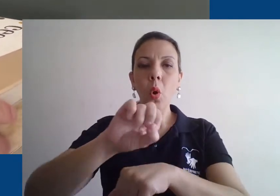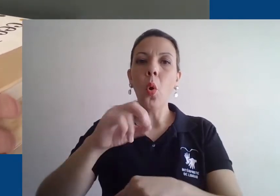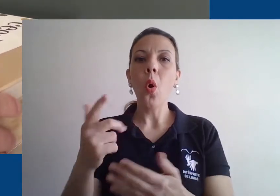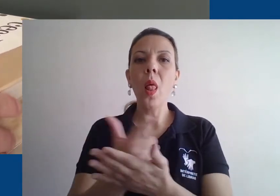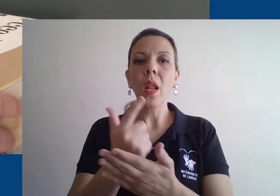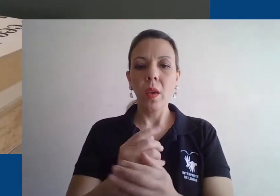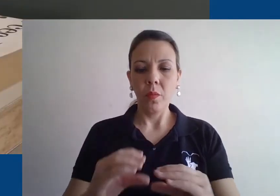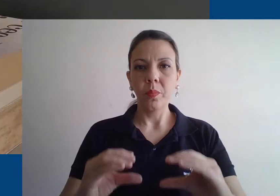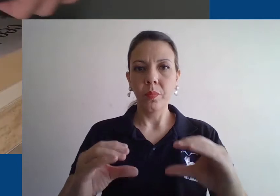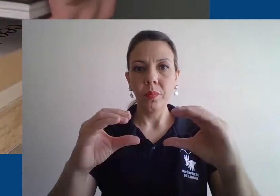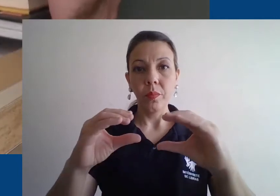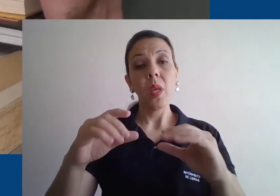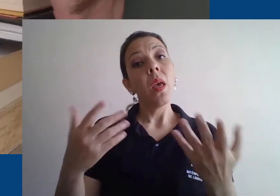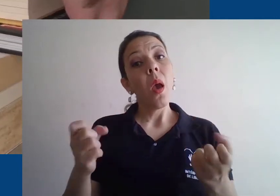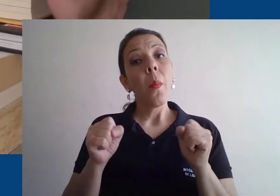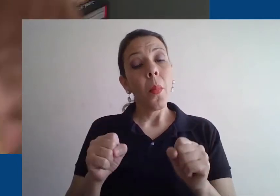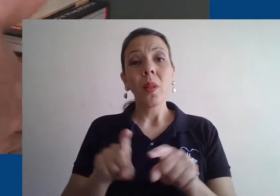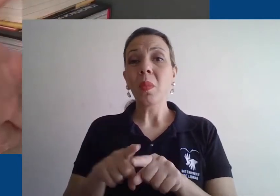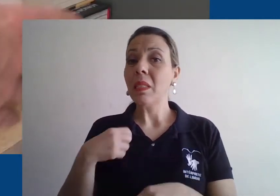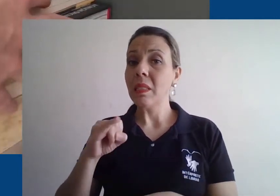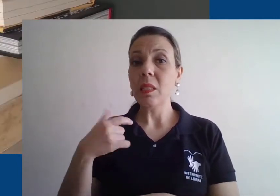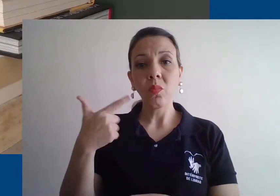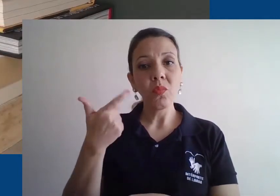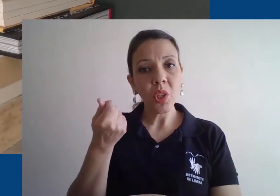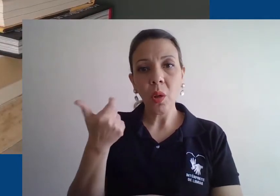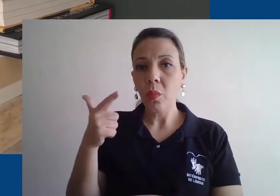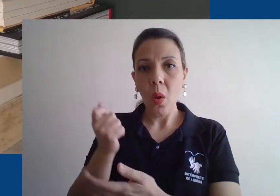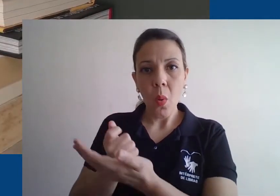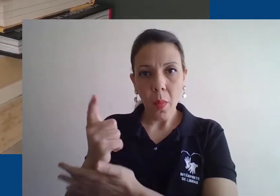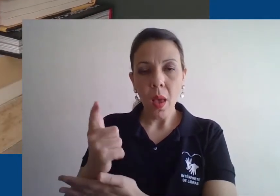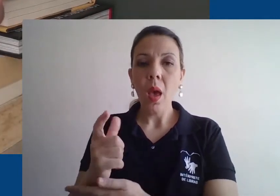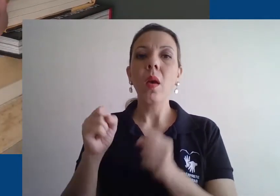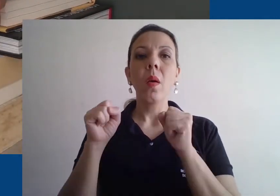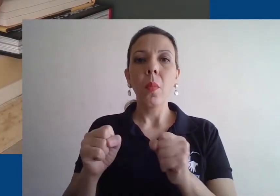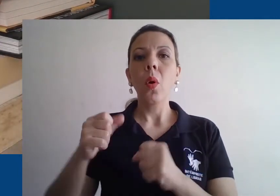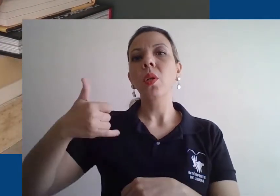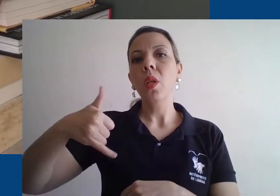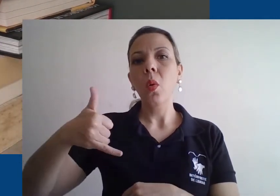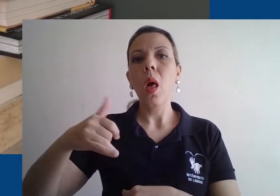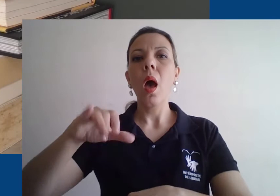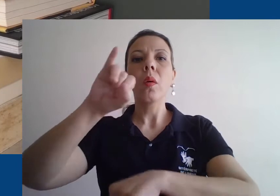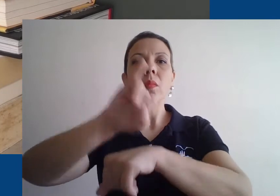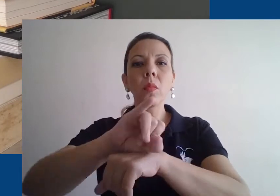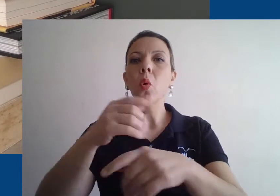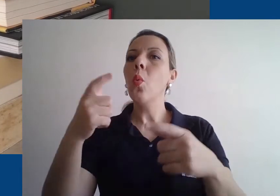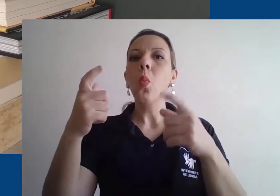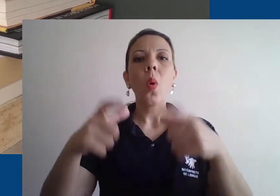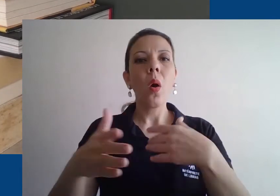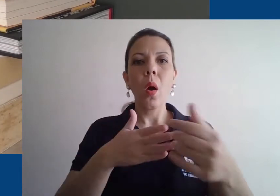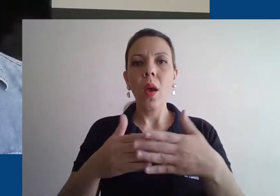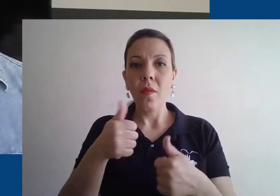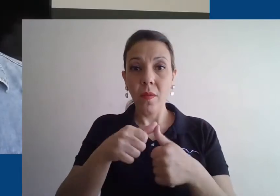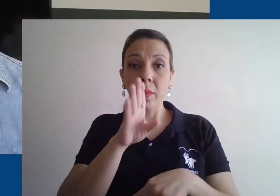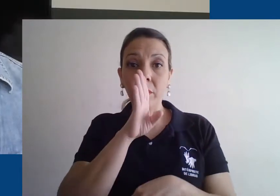ou possibilidade de comprar, você pode simplesmente apoiar seu celular em algum objeto, alguma coisa que fixe ele e tá tudo certo, não tem